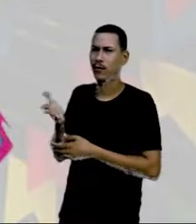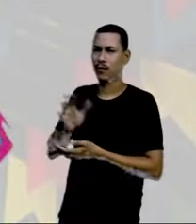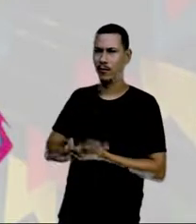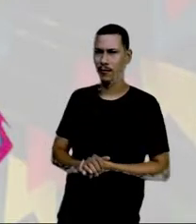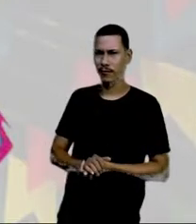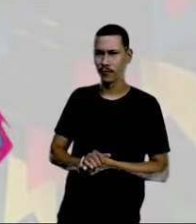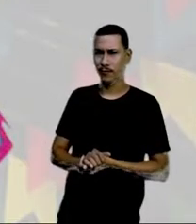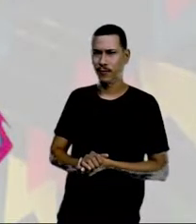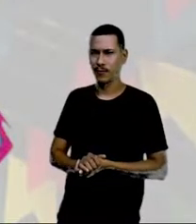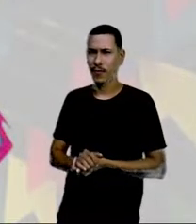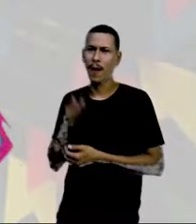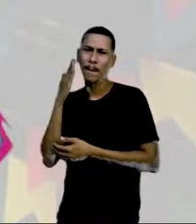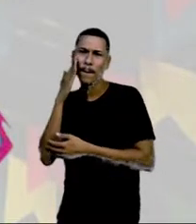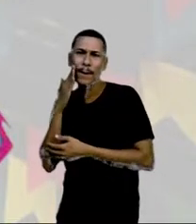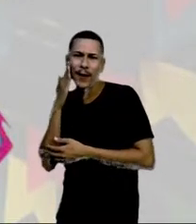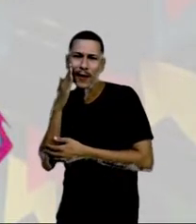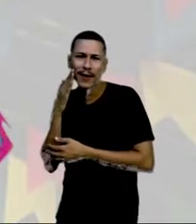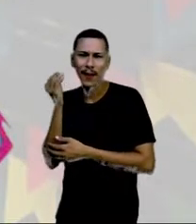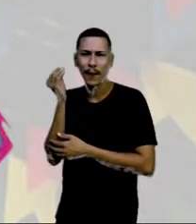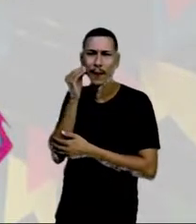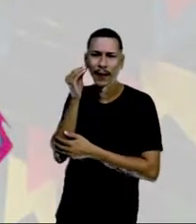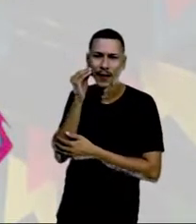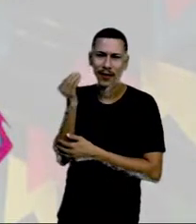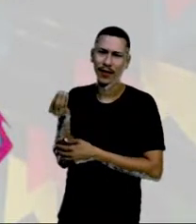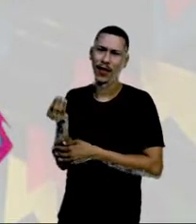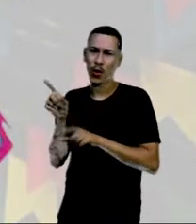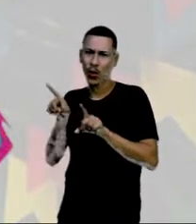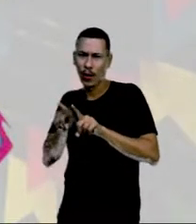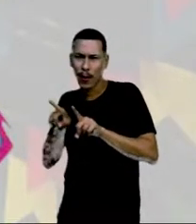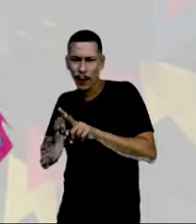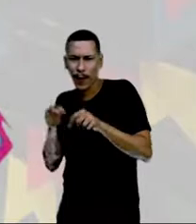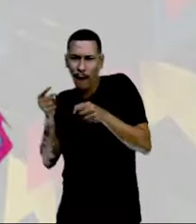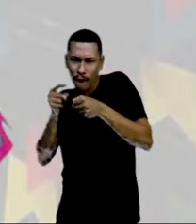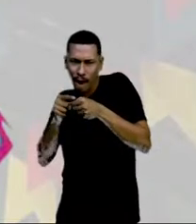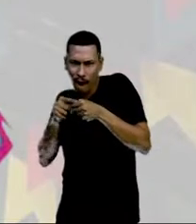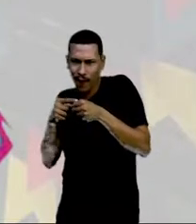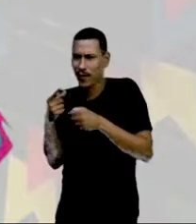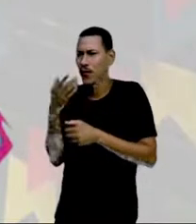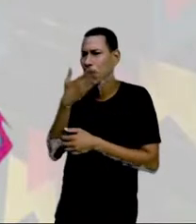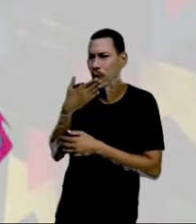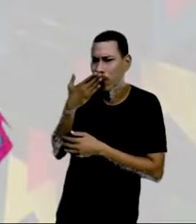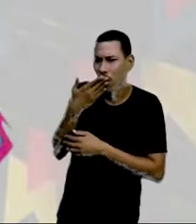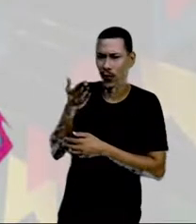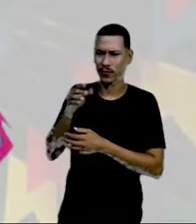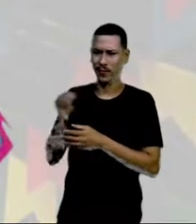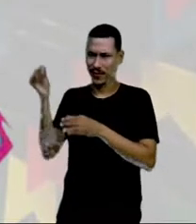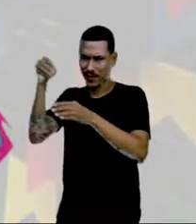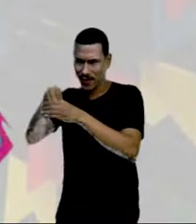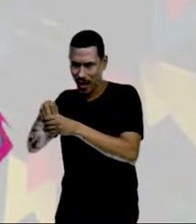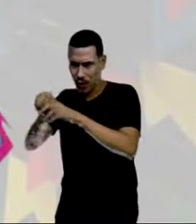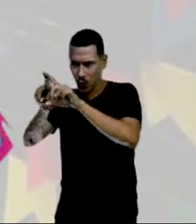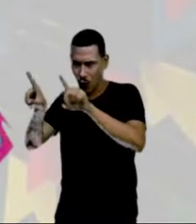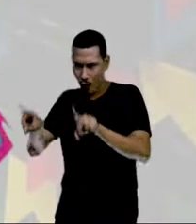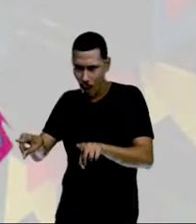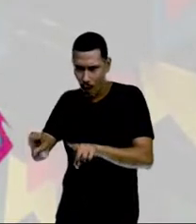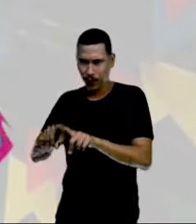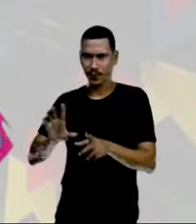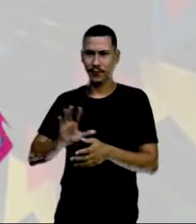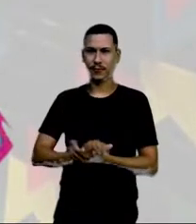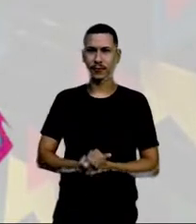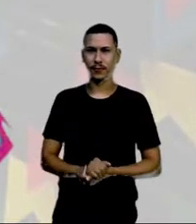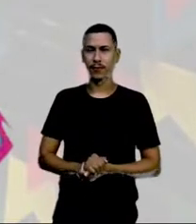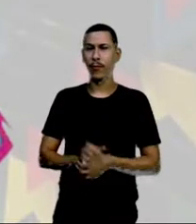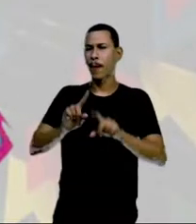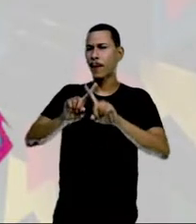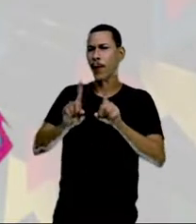brigadeiro, beijinho, e cajuzinho e outros tantos mais. Nessa caixinha aqui, ela